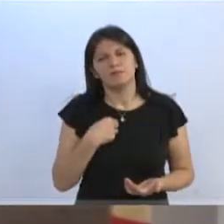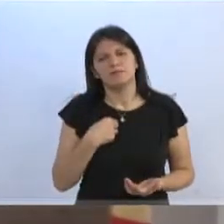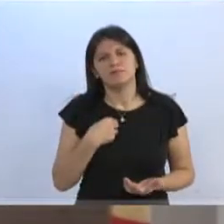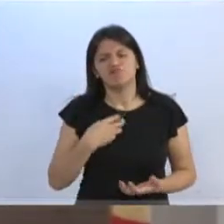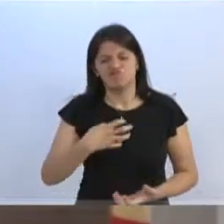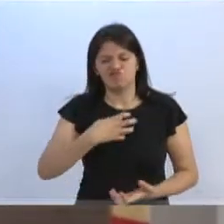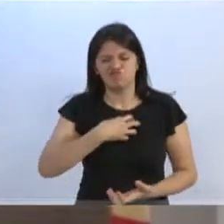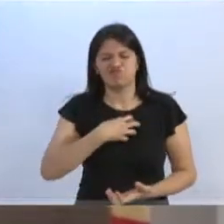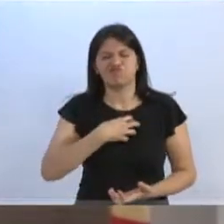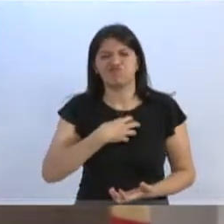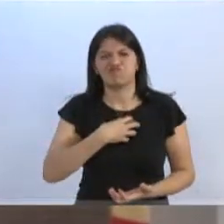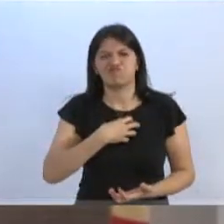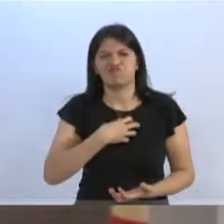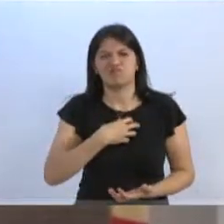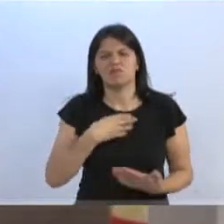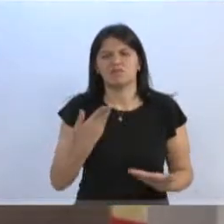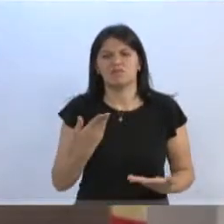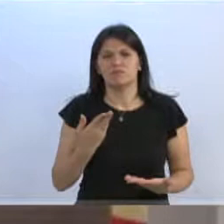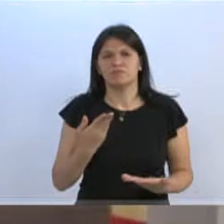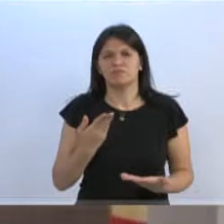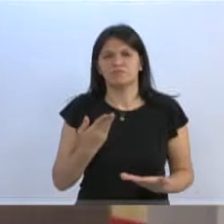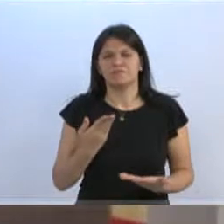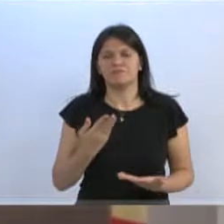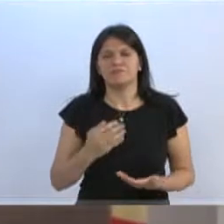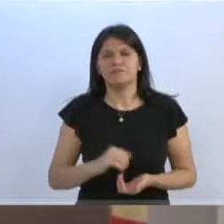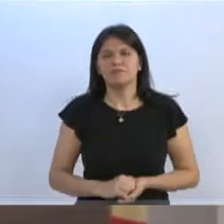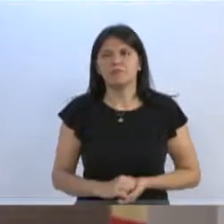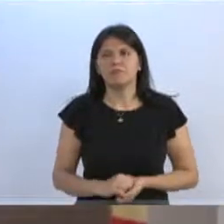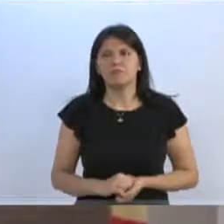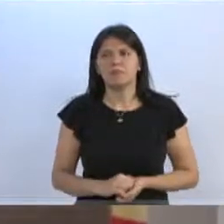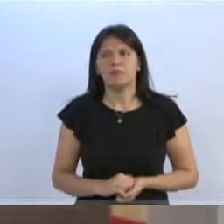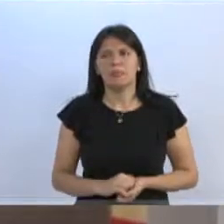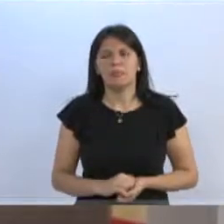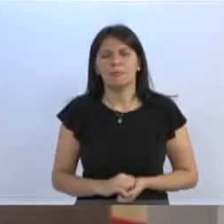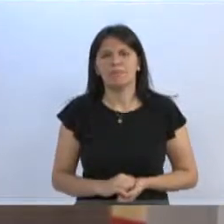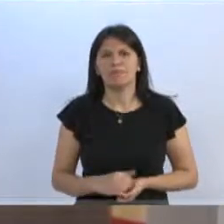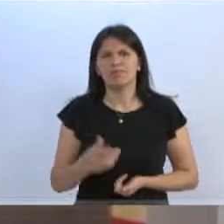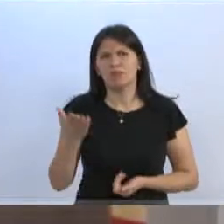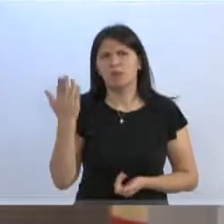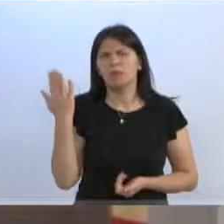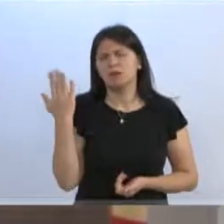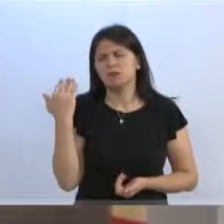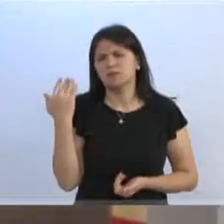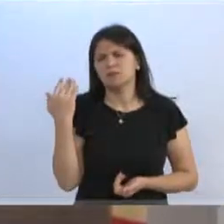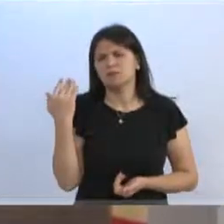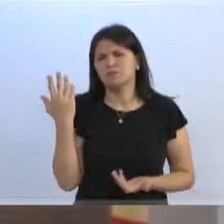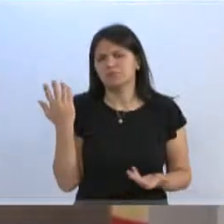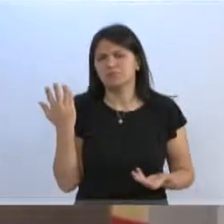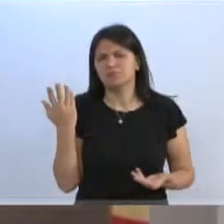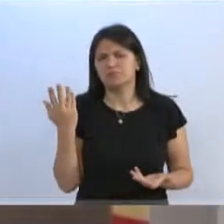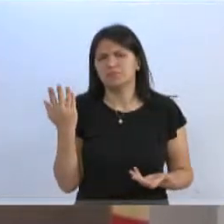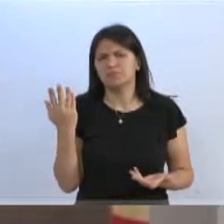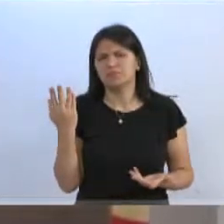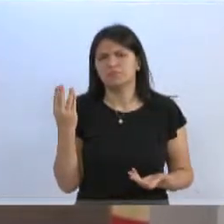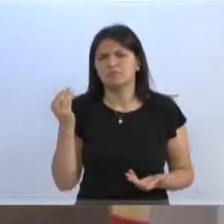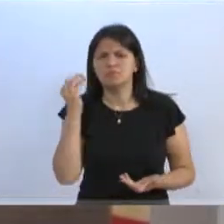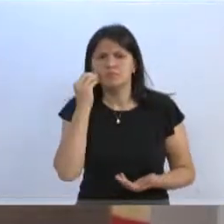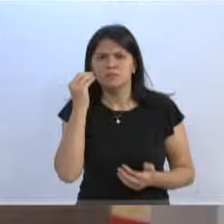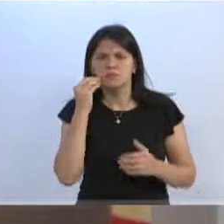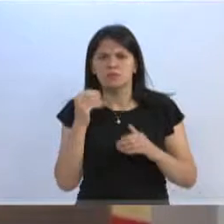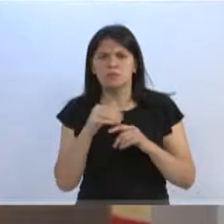frustrado, e eu apelei, no sentido, na época, de buscar mais